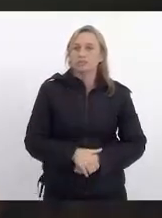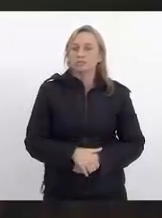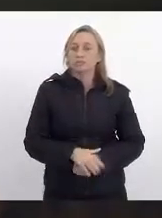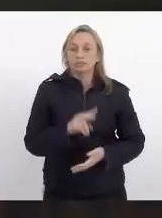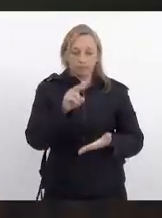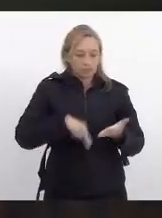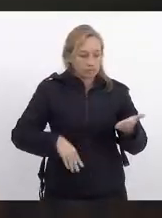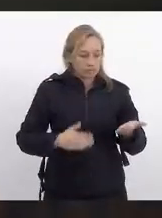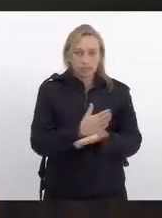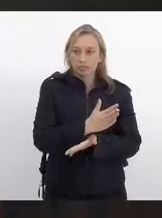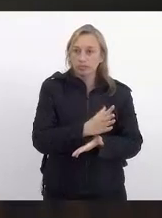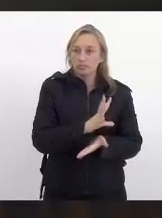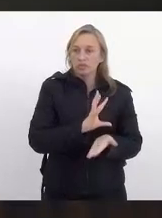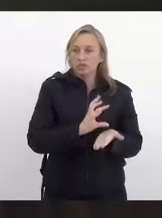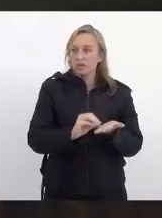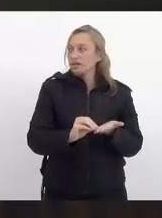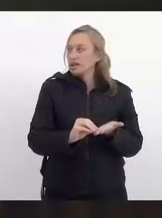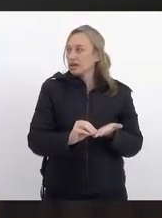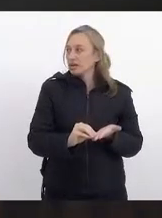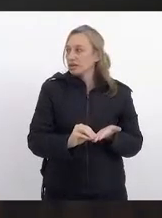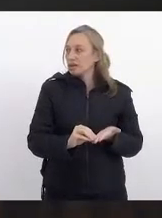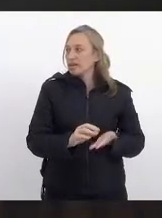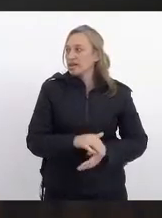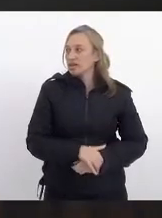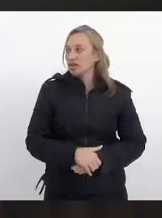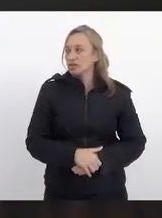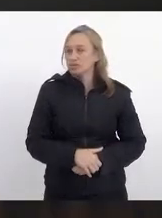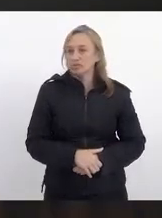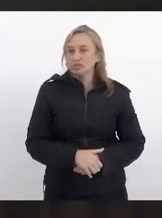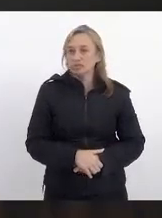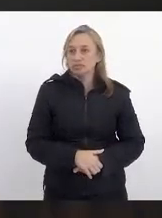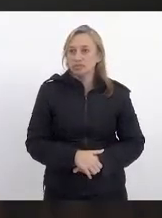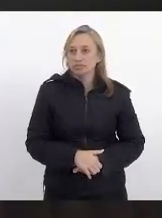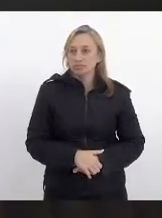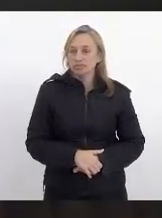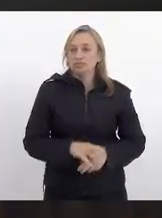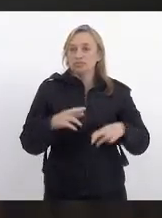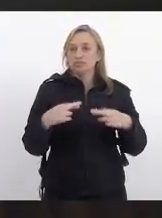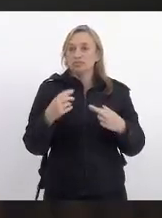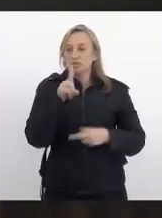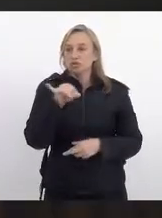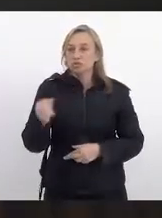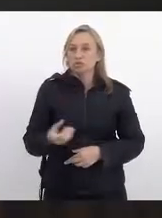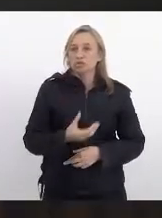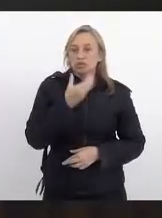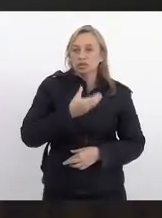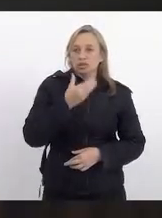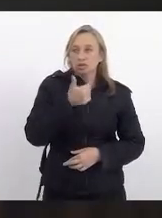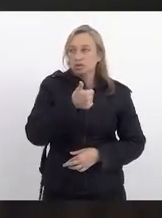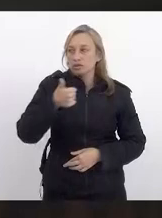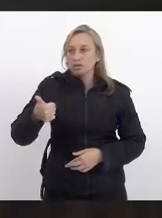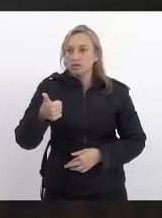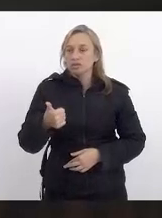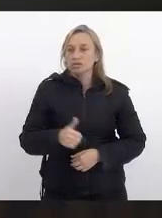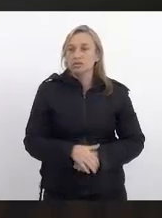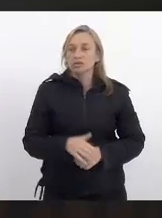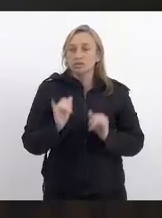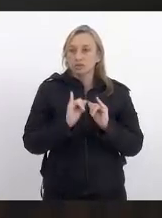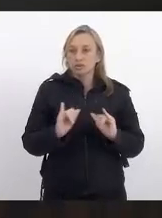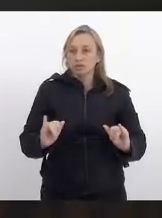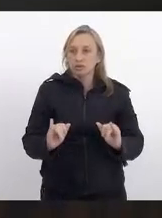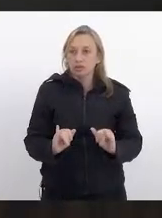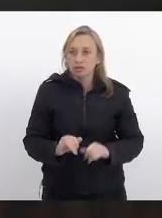lida e aprovada a ata passa-se a primeira sessão extraordinária do dia oito de dezembro 2001 anúncio